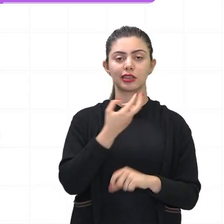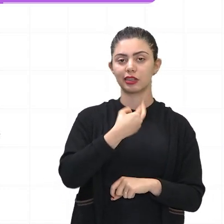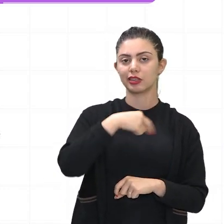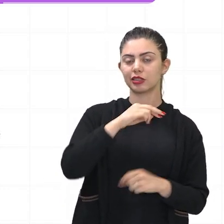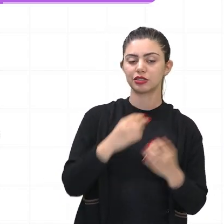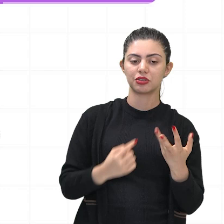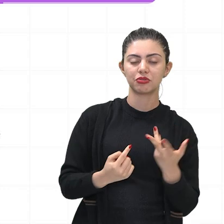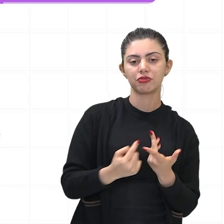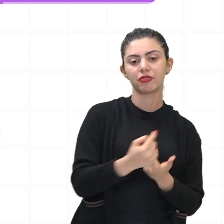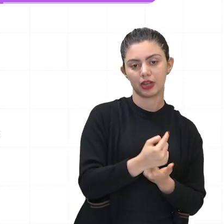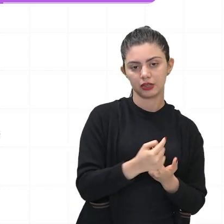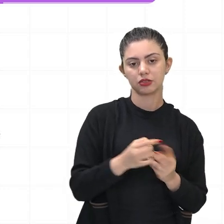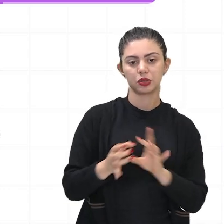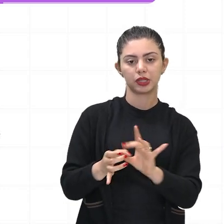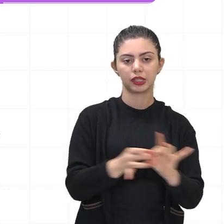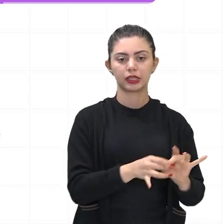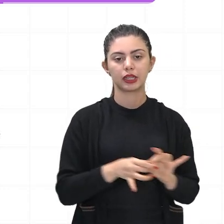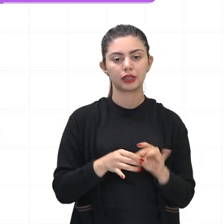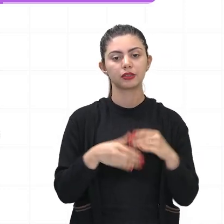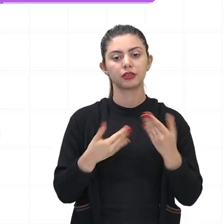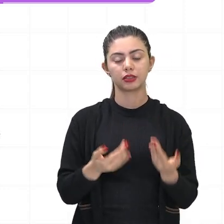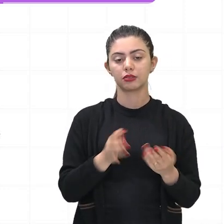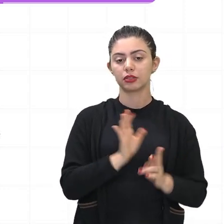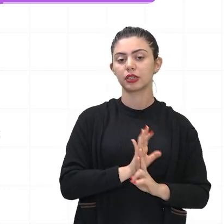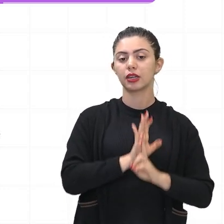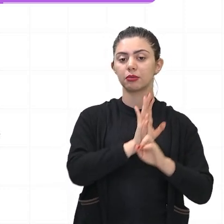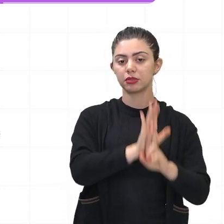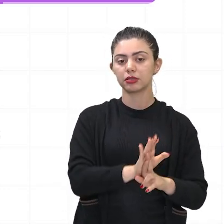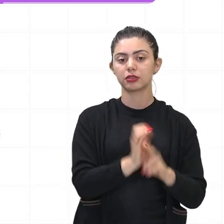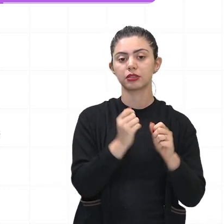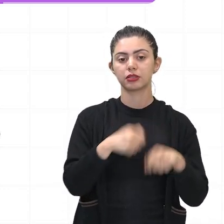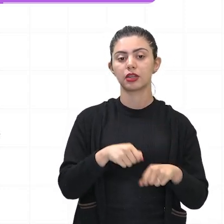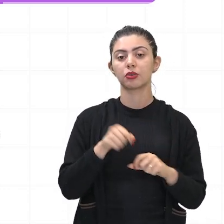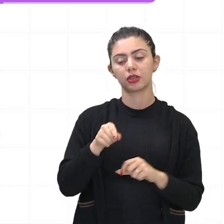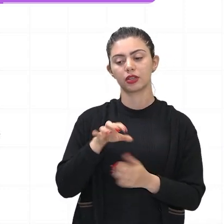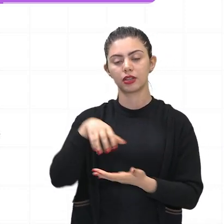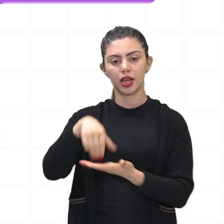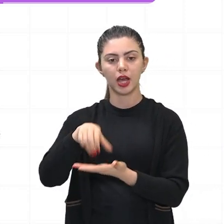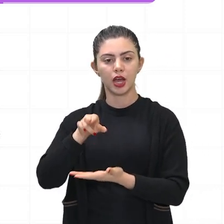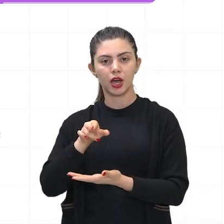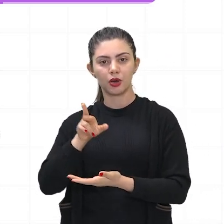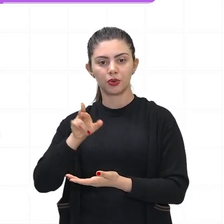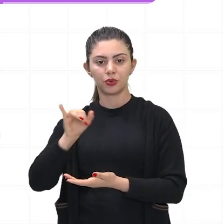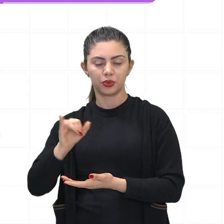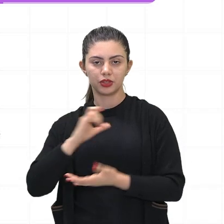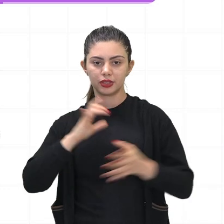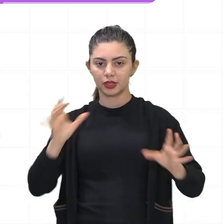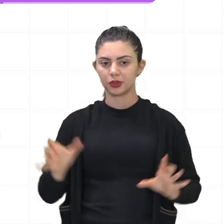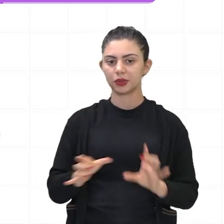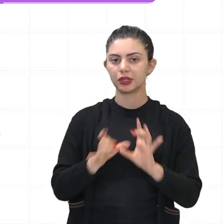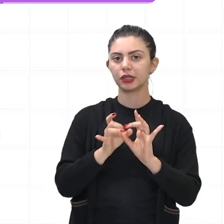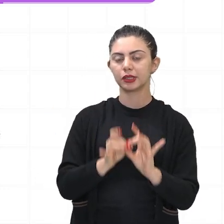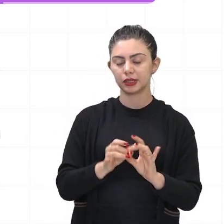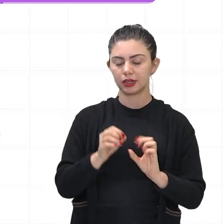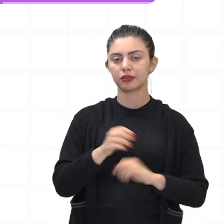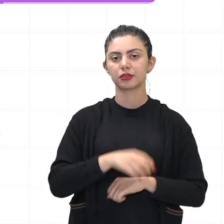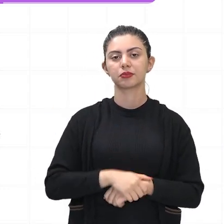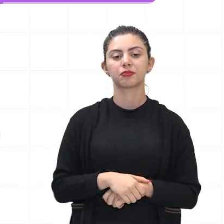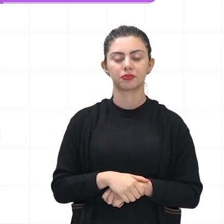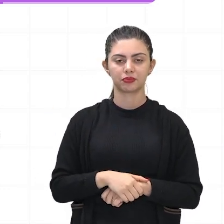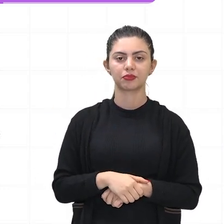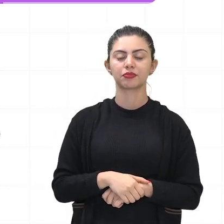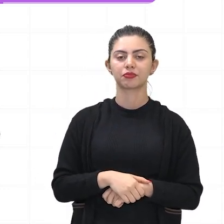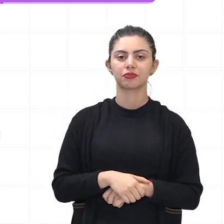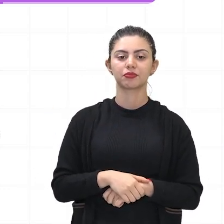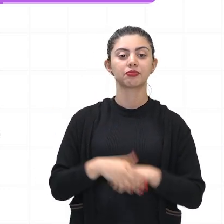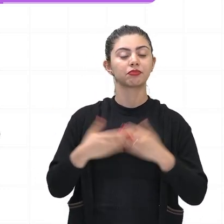organização interreligiosa na Amazônia, sendo um círculo de cooperação da URI, que é a Iniciativa Interreligiosa Iniciativa das